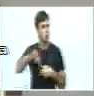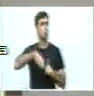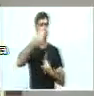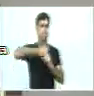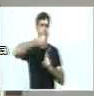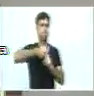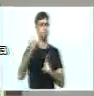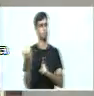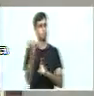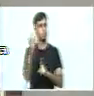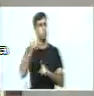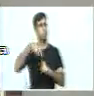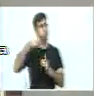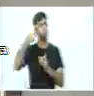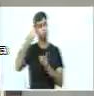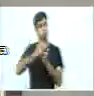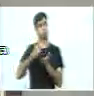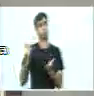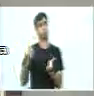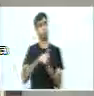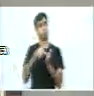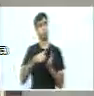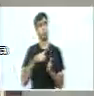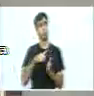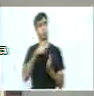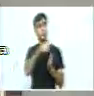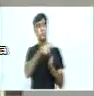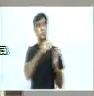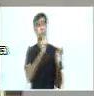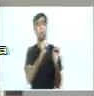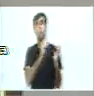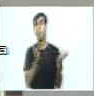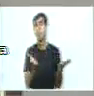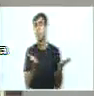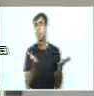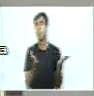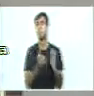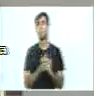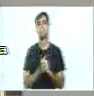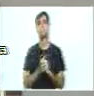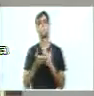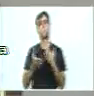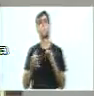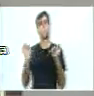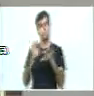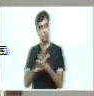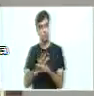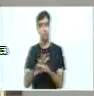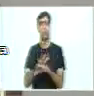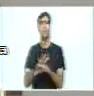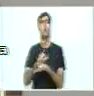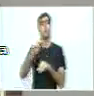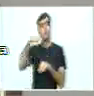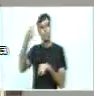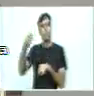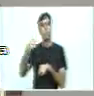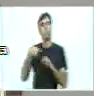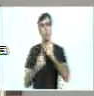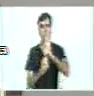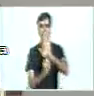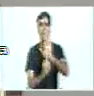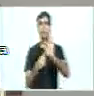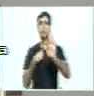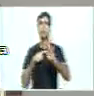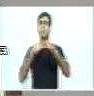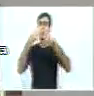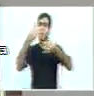cobrança, tentando cumprir com o nosso dever e o Poder Executivo aí está nos engessando. O que eu tinha para falar é só isso, depois eu mostro a questão